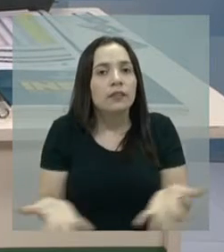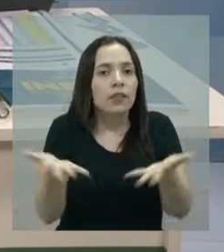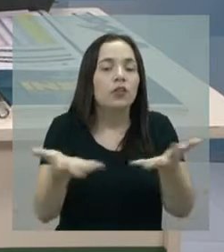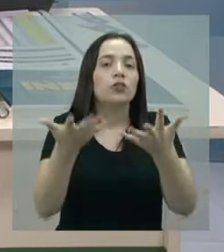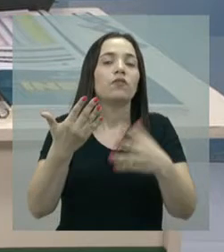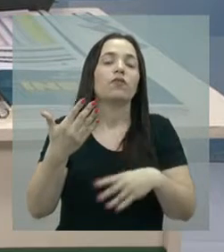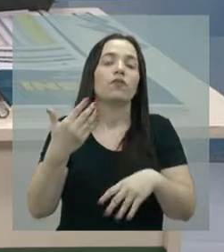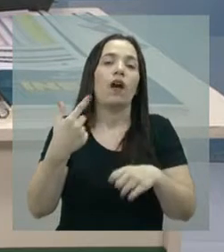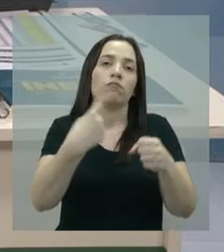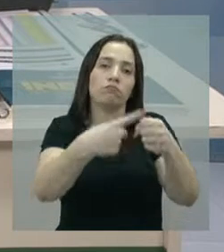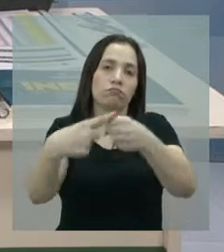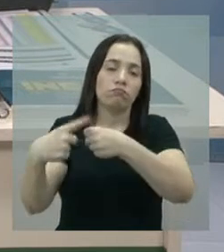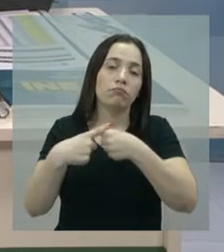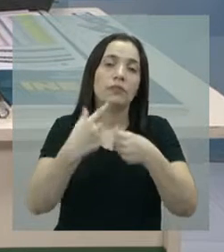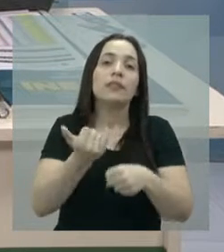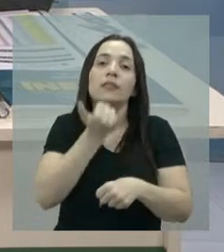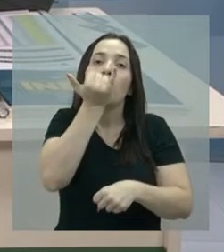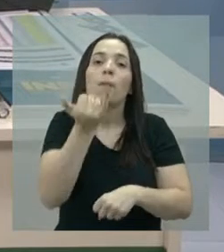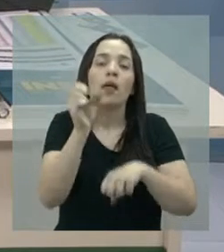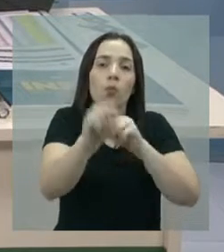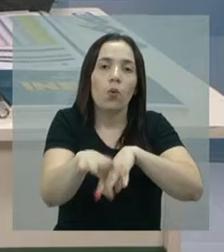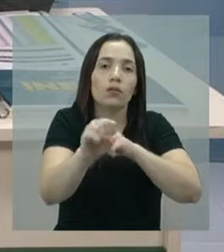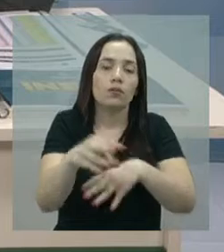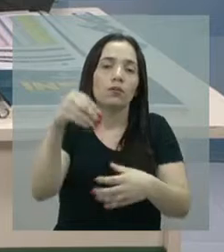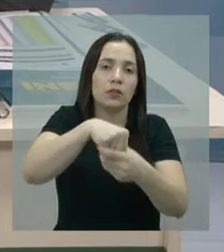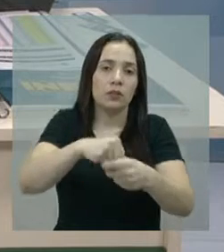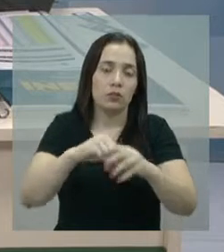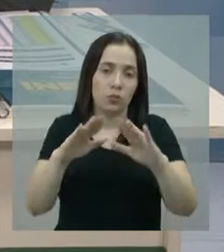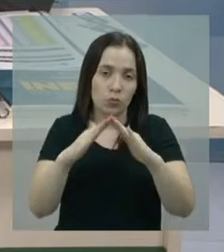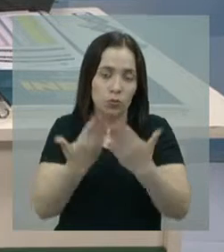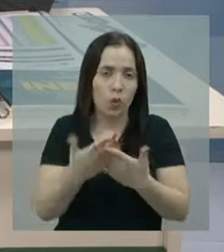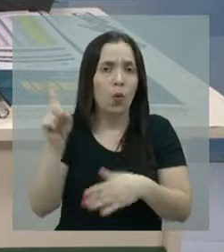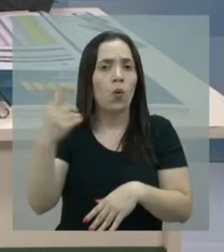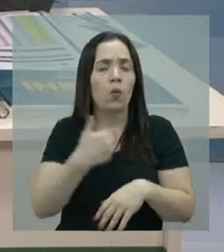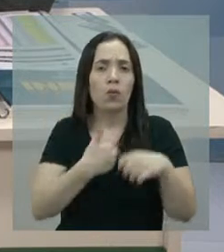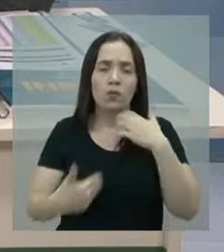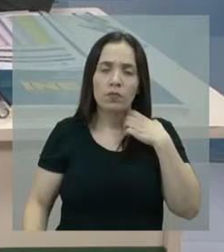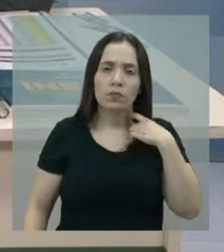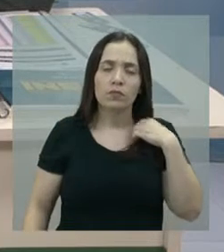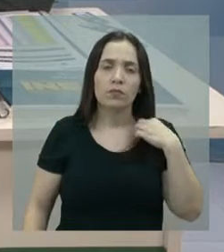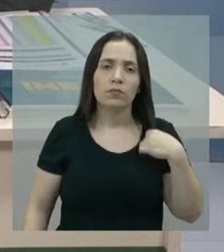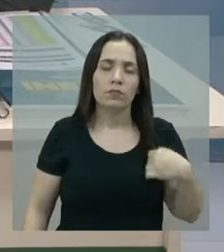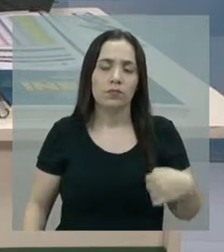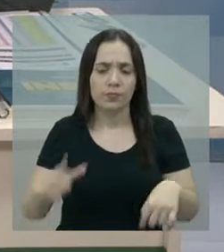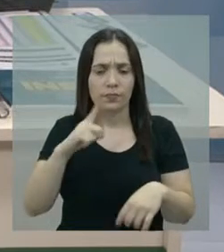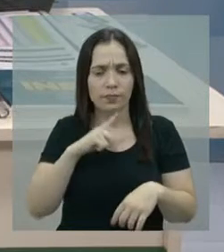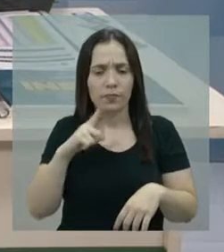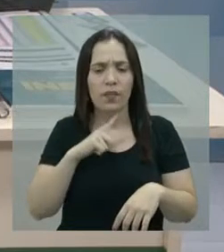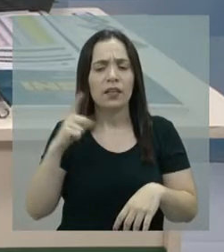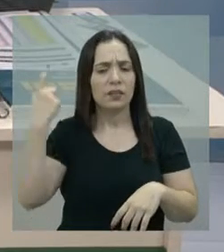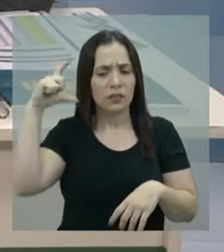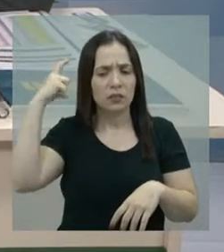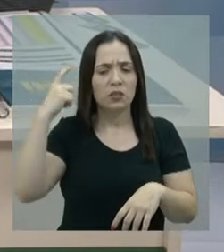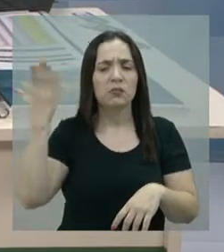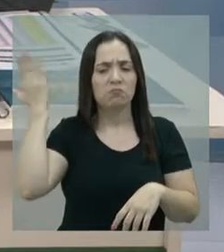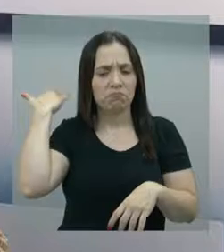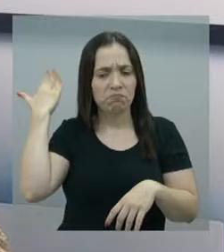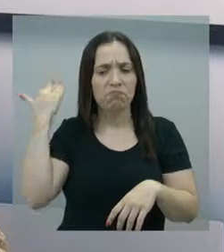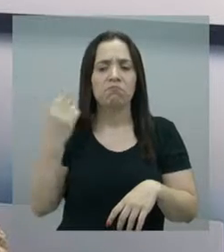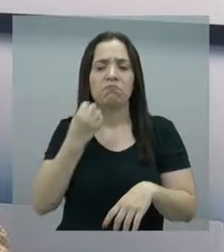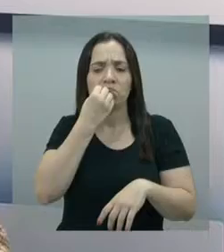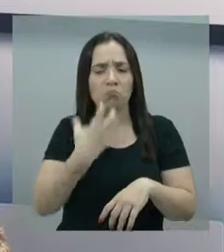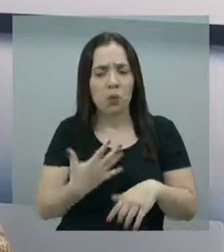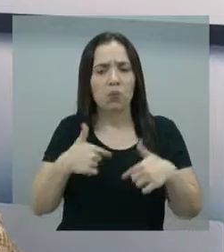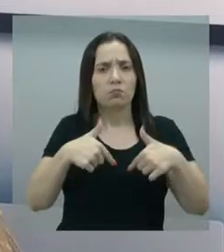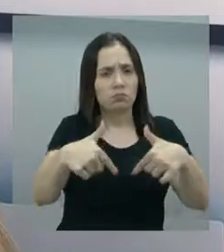acordo com o desempenho educacional. Pois é, o governador Cid Gomes tem todo o mérito nesse processo, a gente tem que dar esse mérito